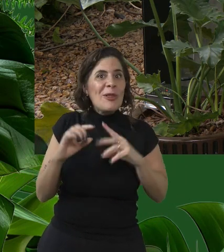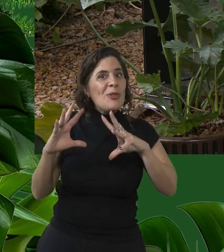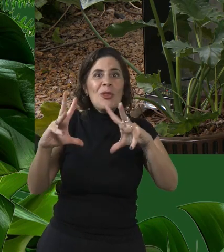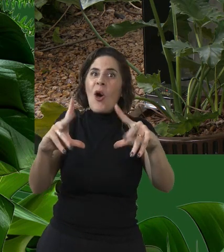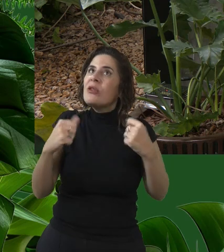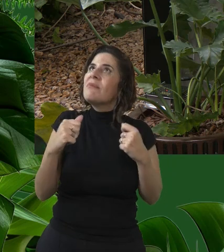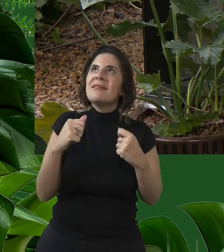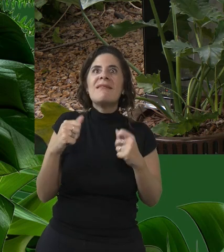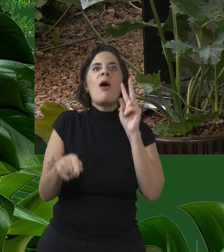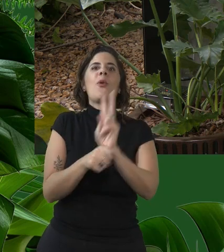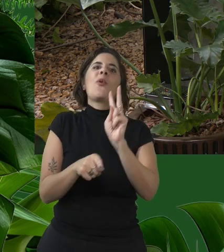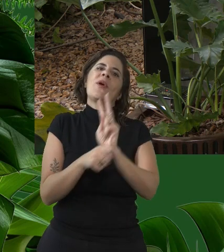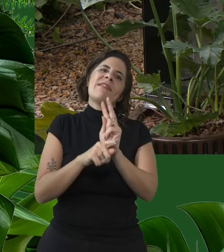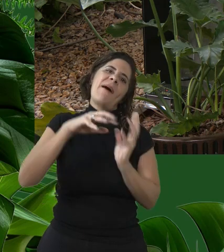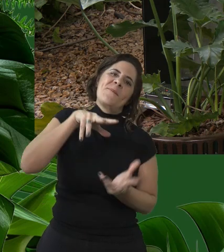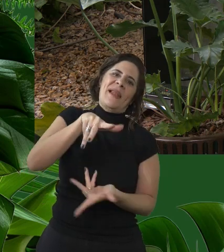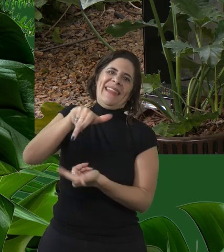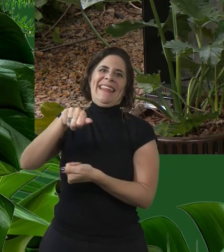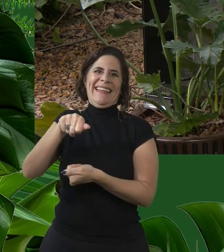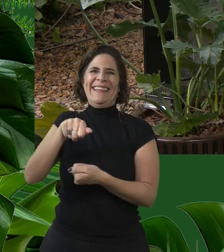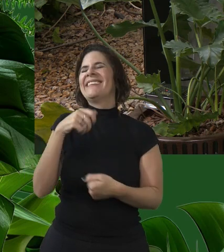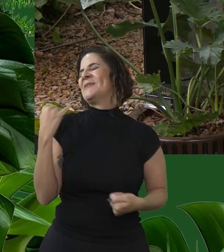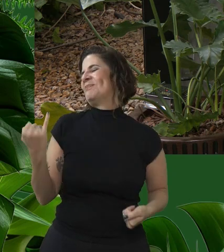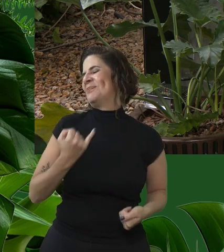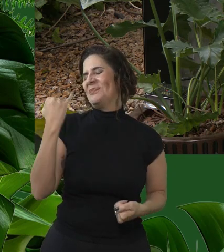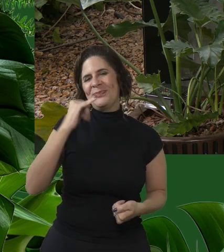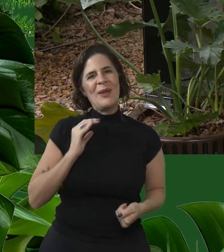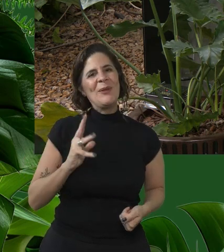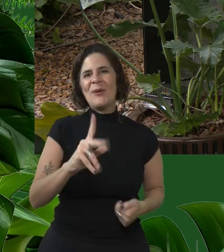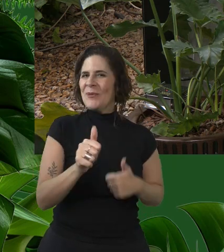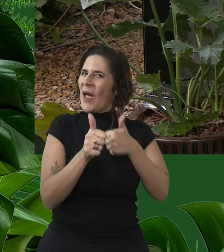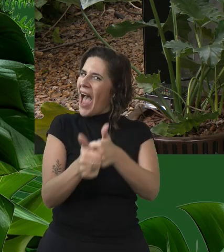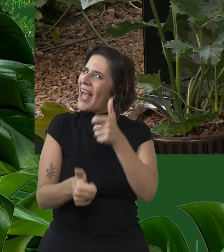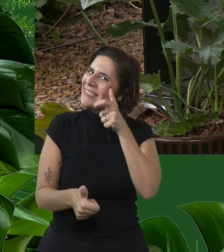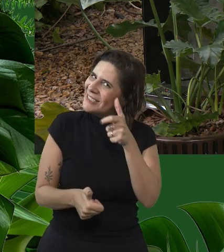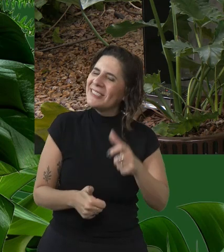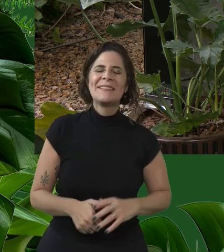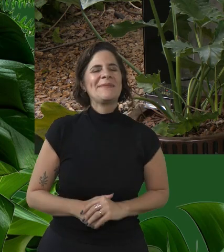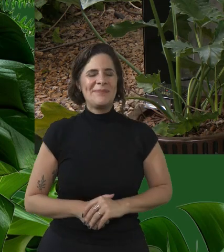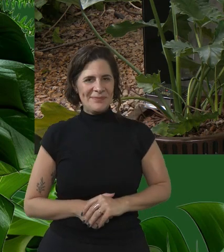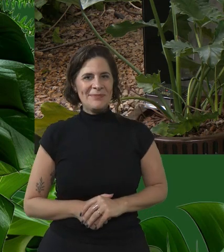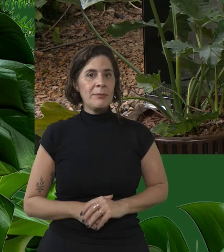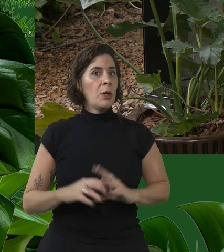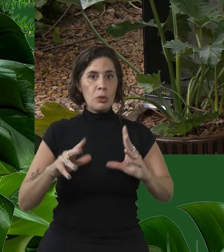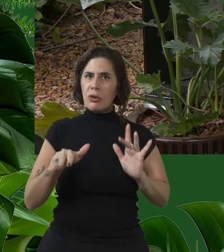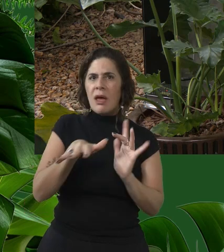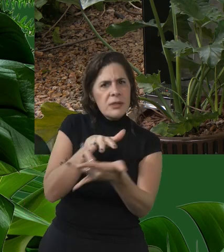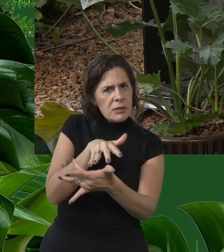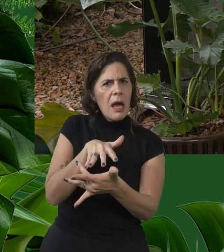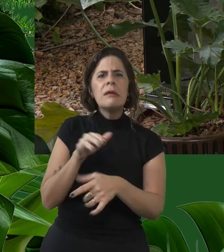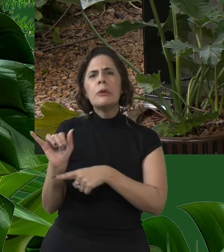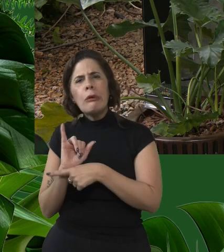envolvidos com o nosso planeta, então compartilha porque é de extrema importância que todo mundo acompanhe. E, de novo, todos os canais, a gente tem muitos